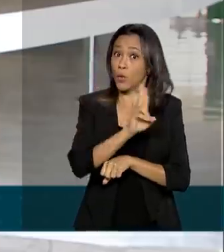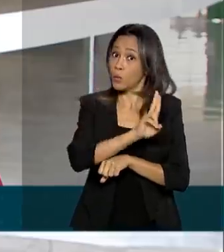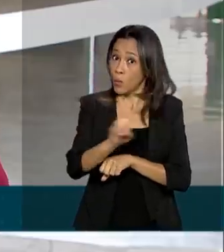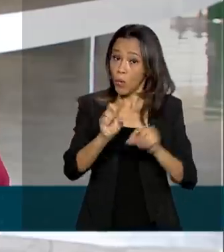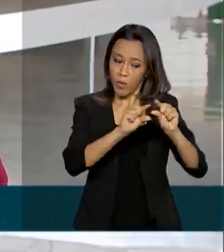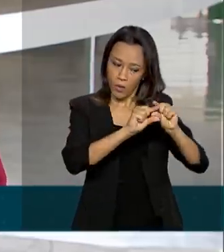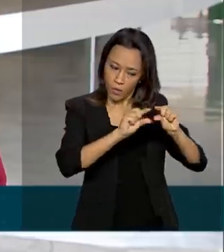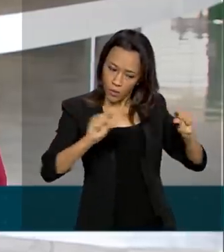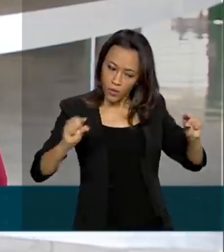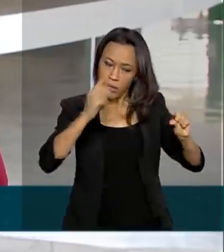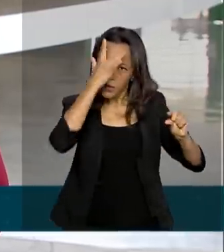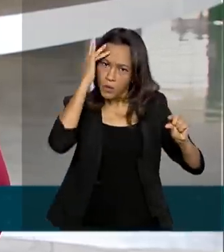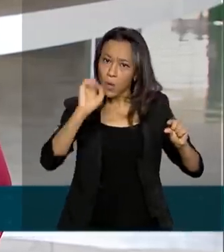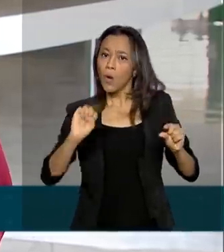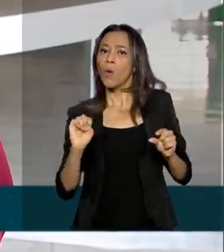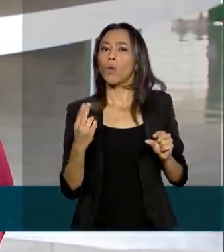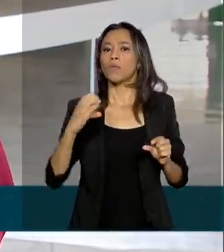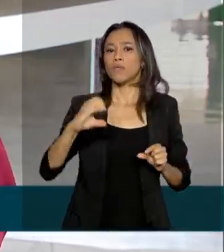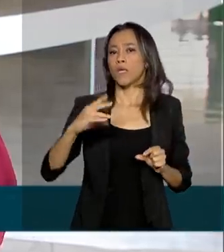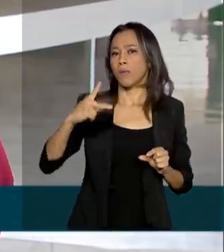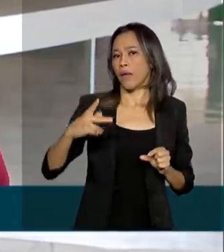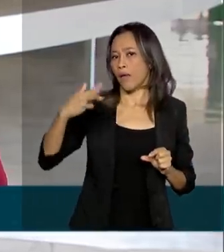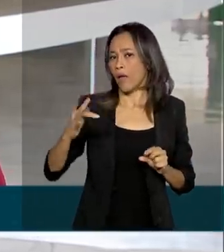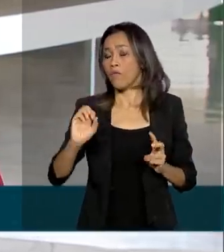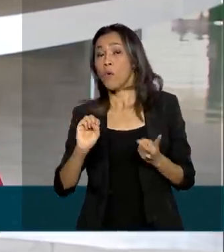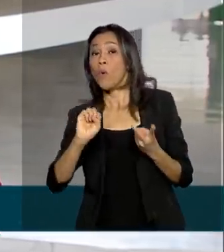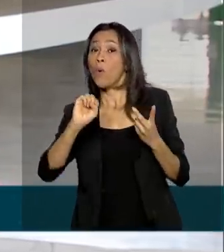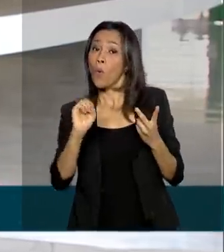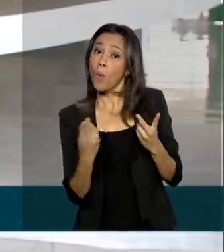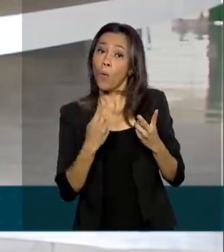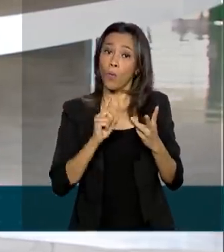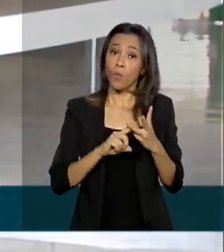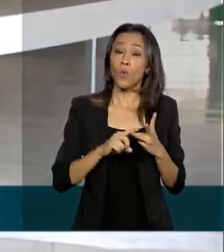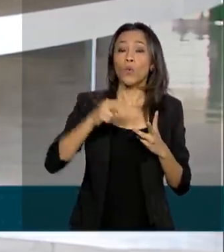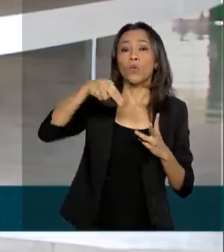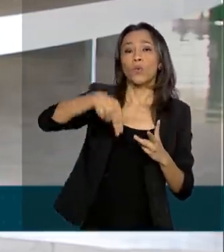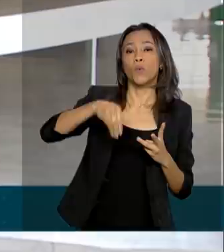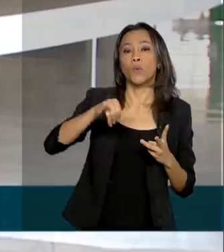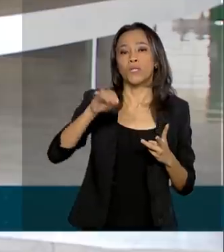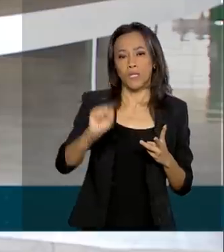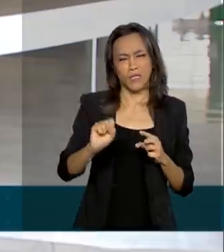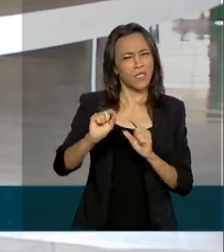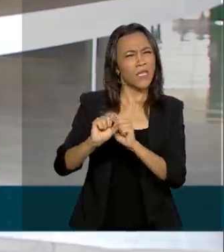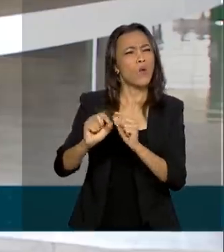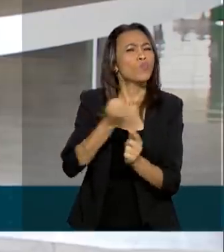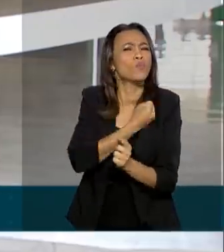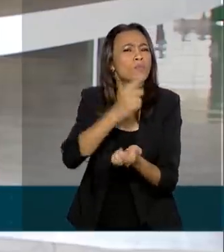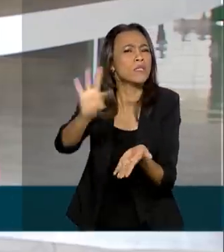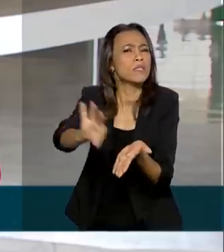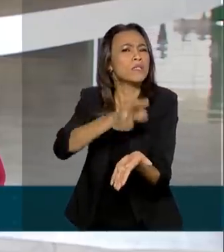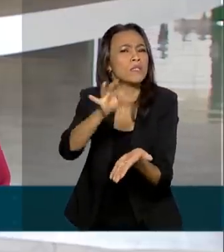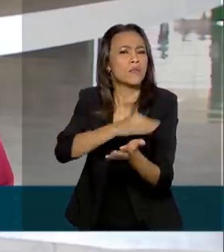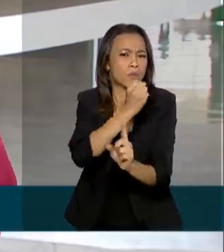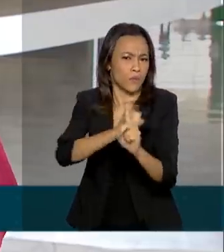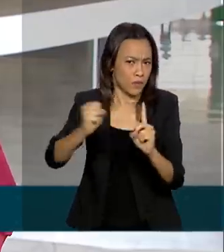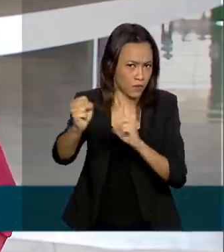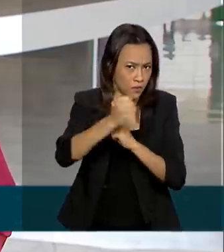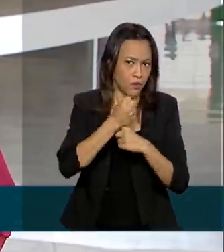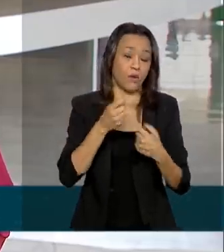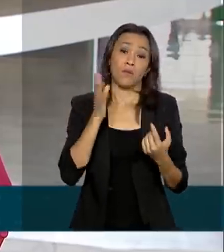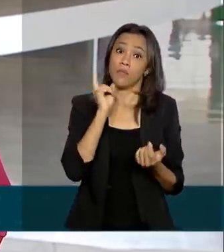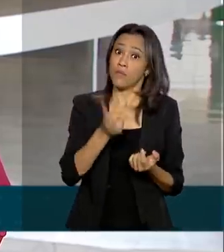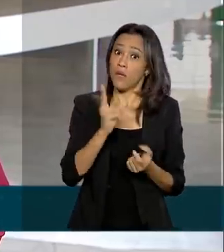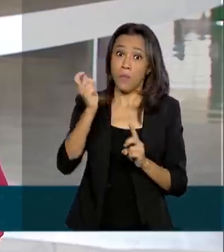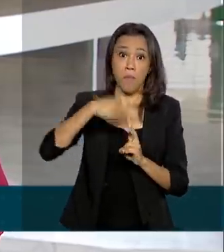completo ou CPF ou NIS, que é o número de inscrição social. Os dados do auxílio emergencial serão atualizados